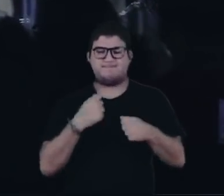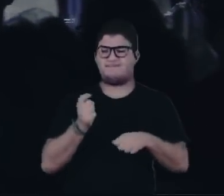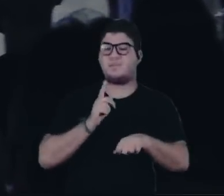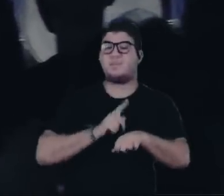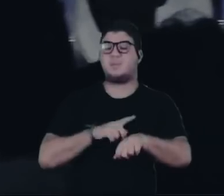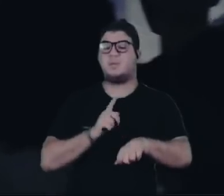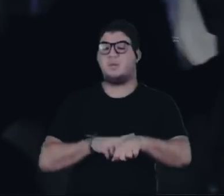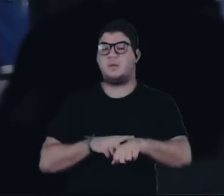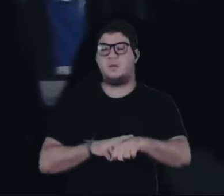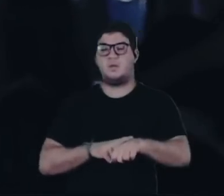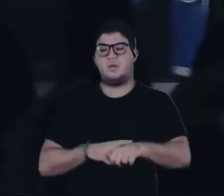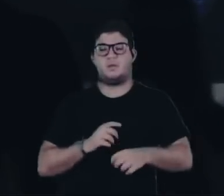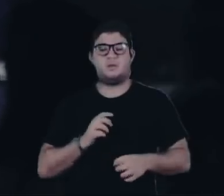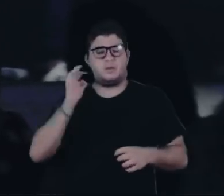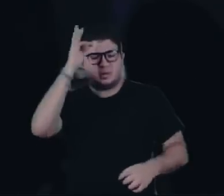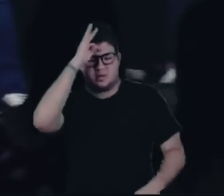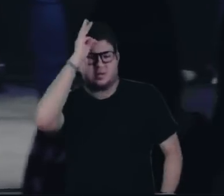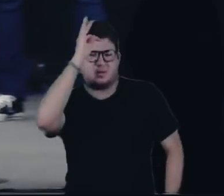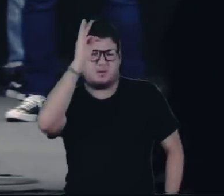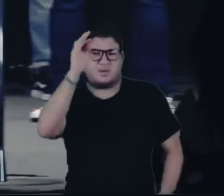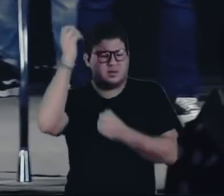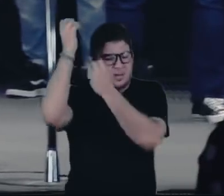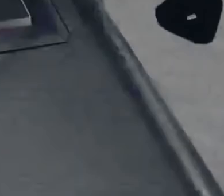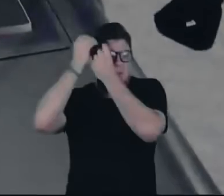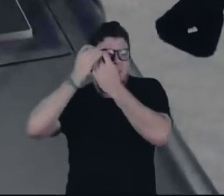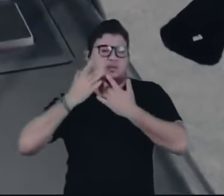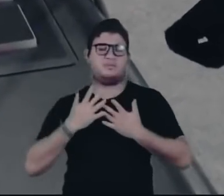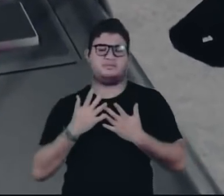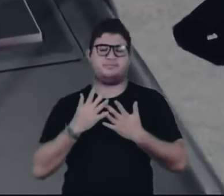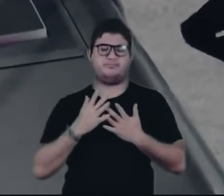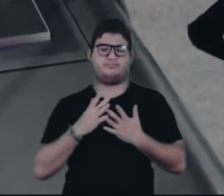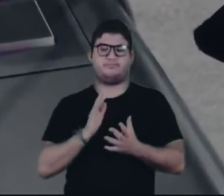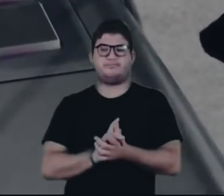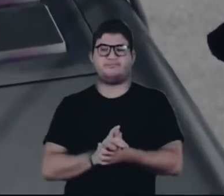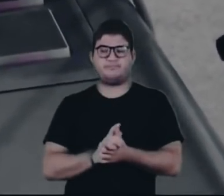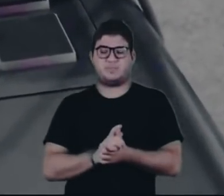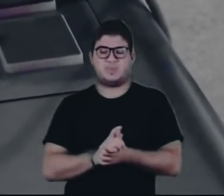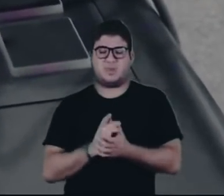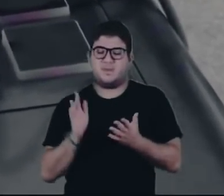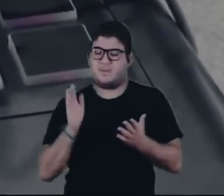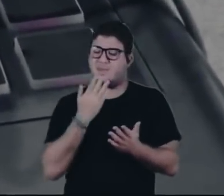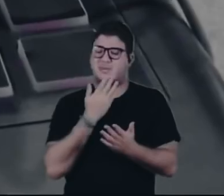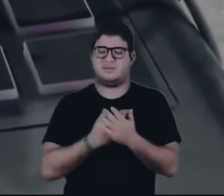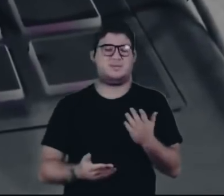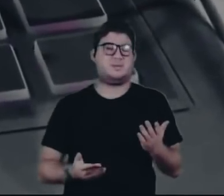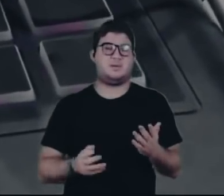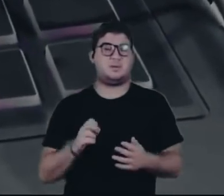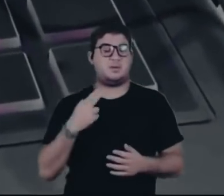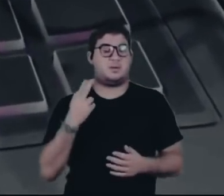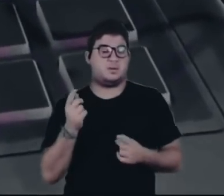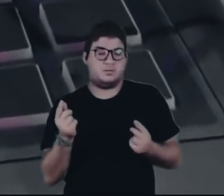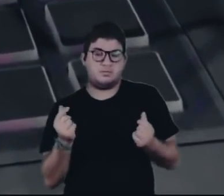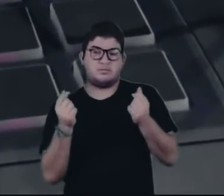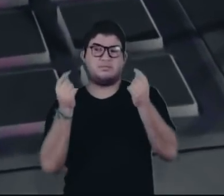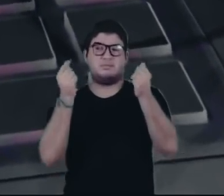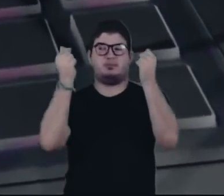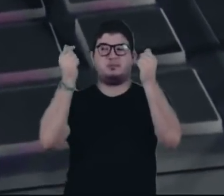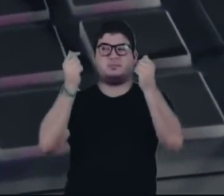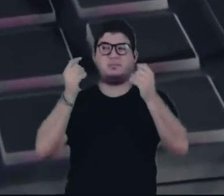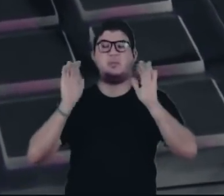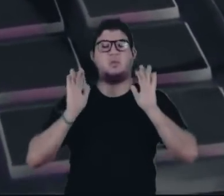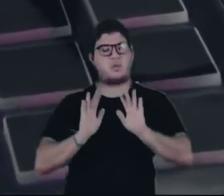tempo, se era o talento que Deus tinha colocado na nossa vida, ele tinha sido enterrado, ou se recursos,